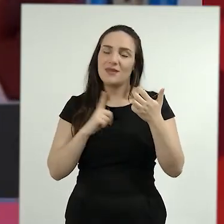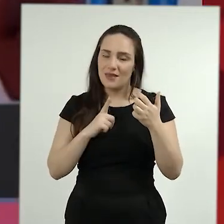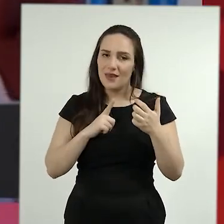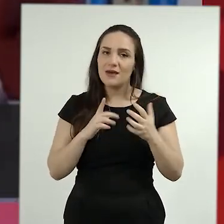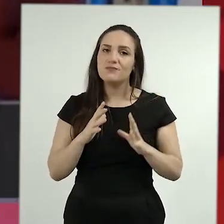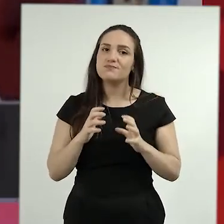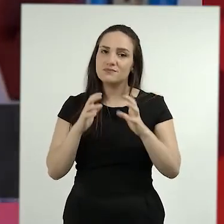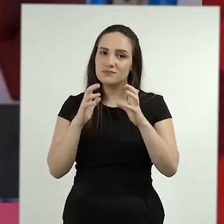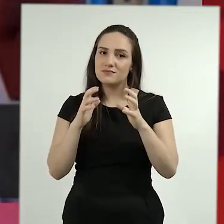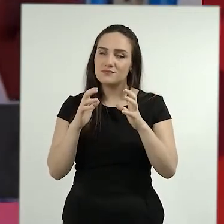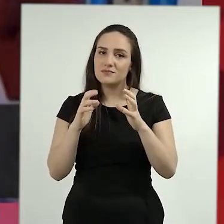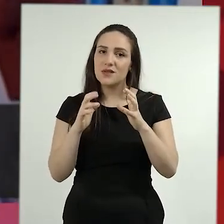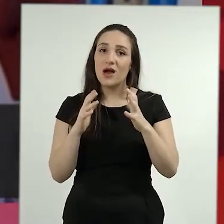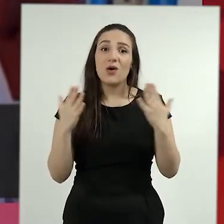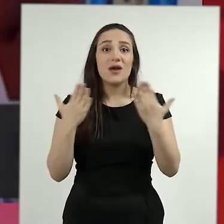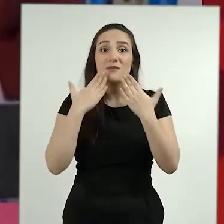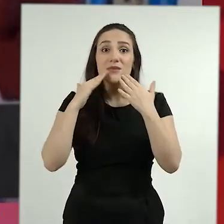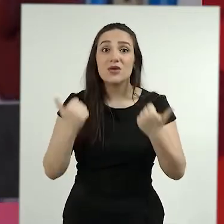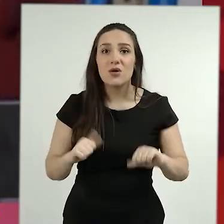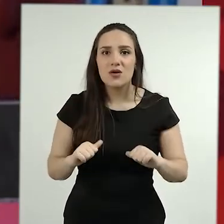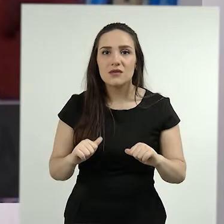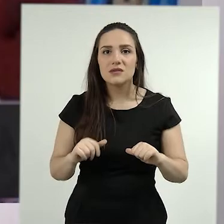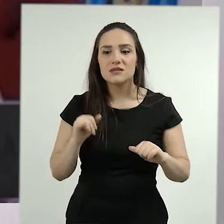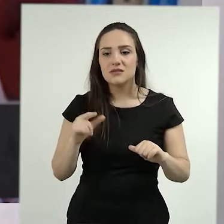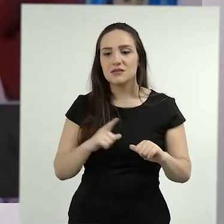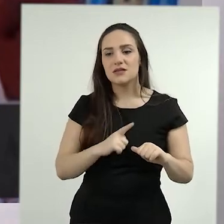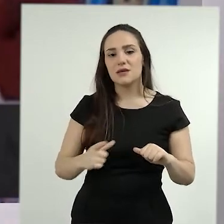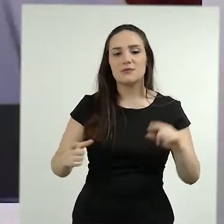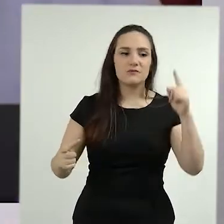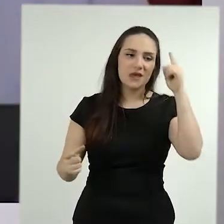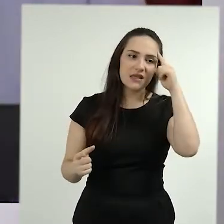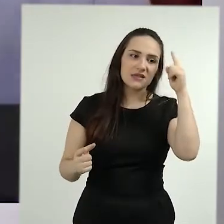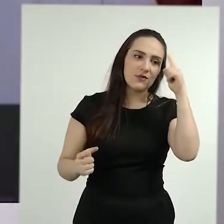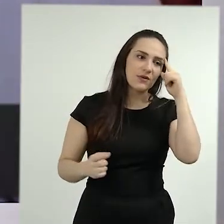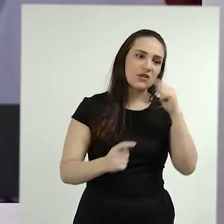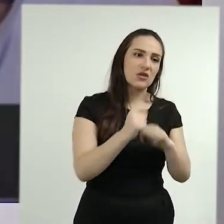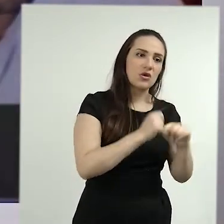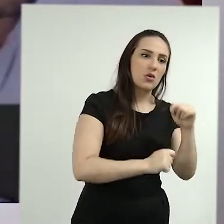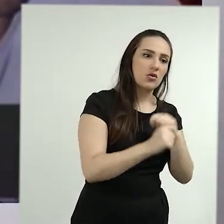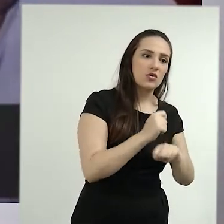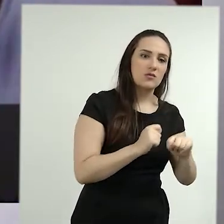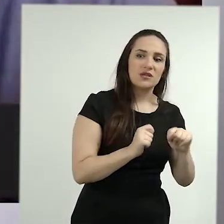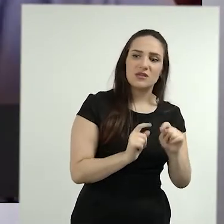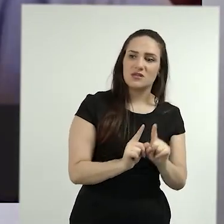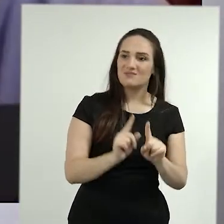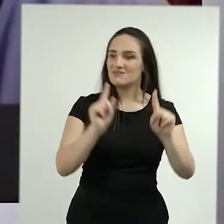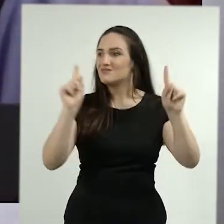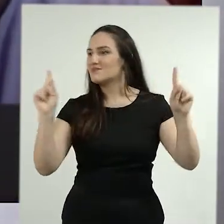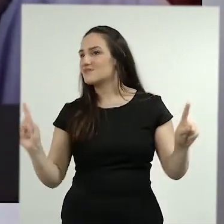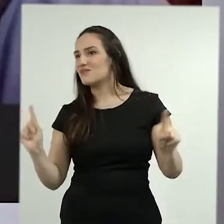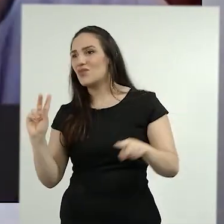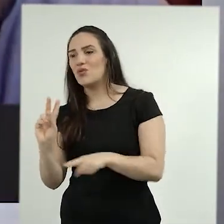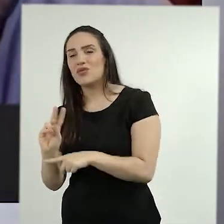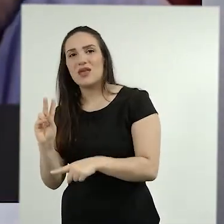numa boa. Agora, se a gente jogar para um lado de que você defende interesses, principalmente econômicos, na hora que você